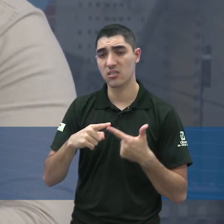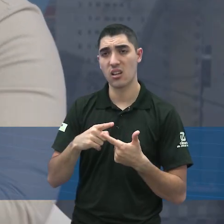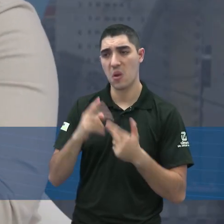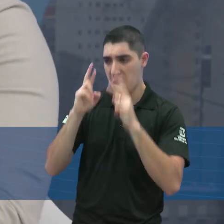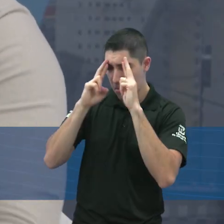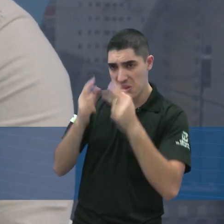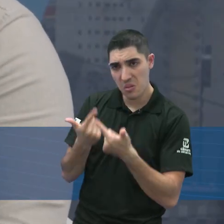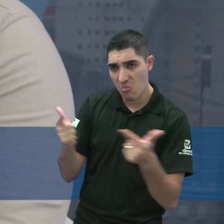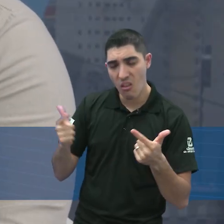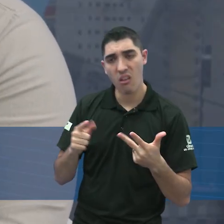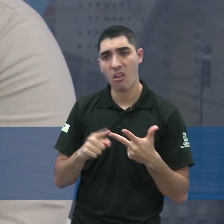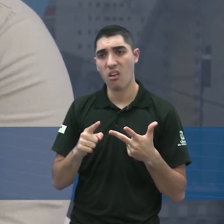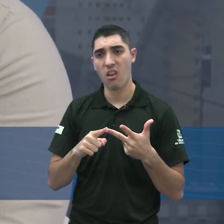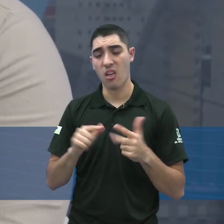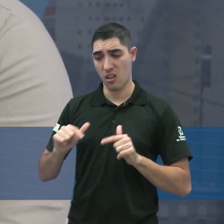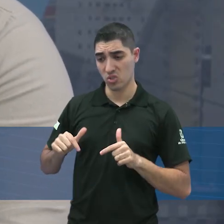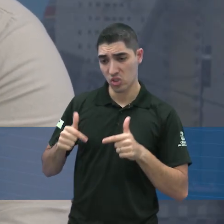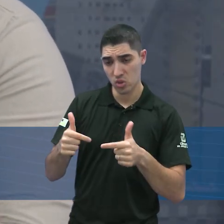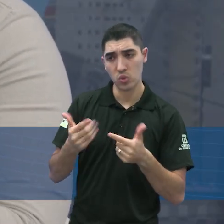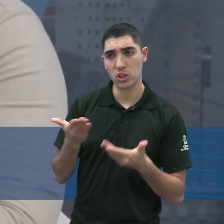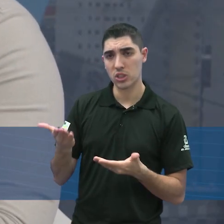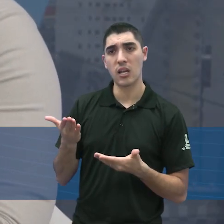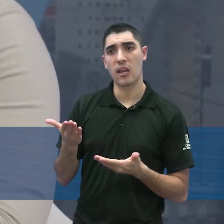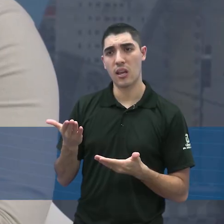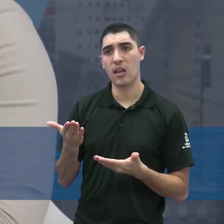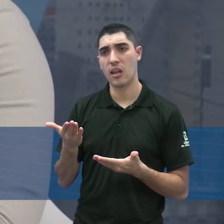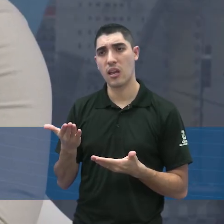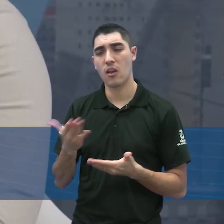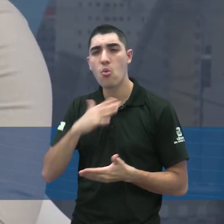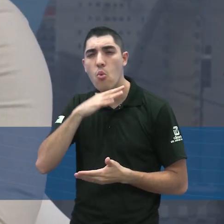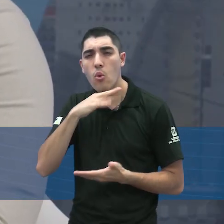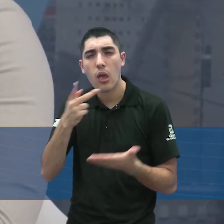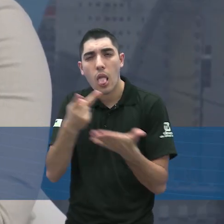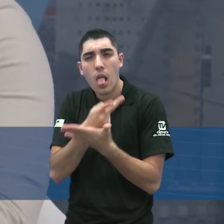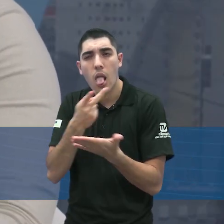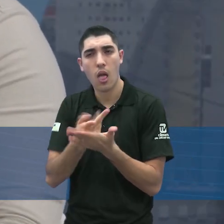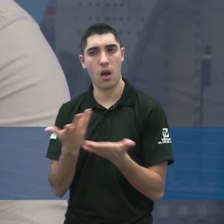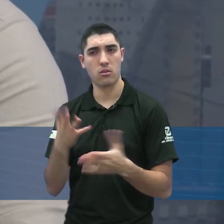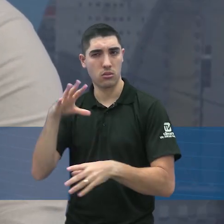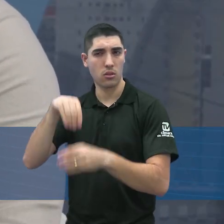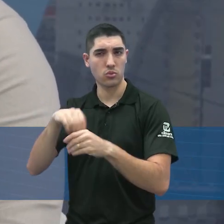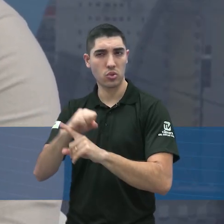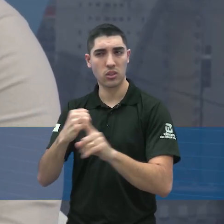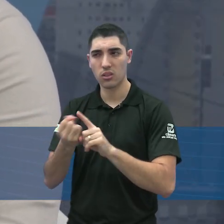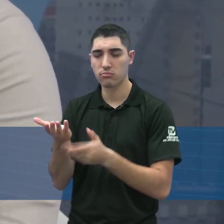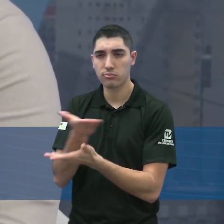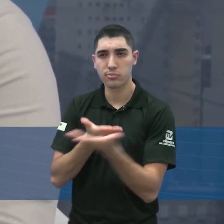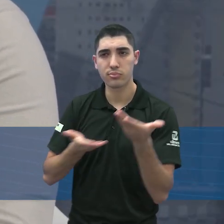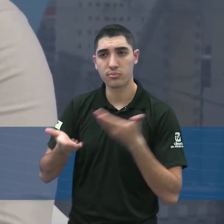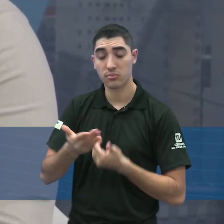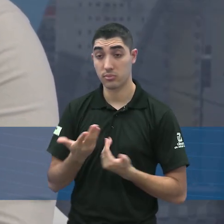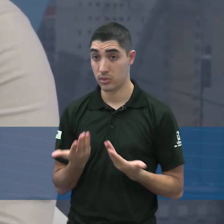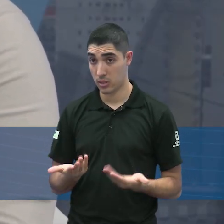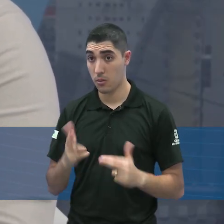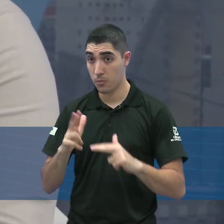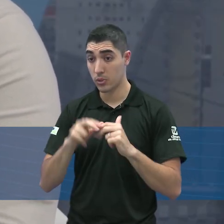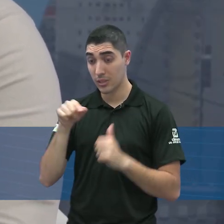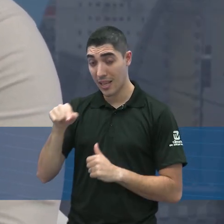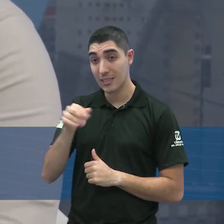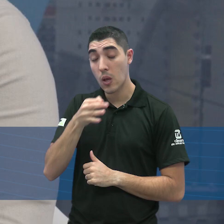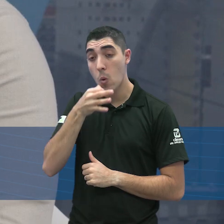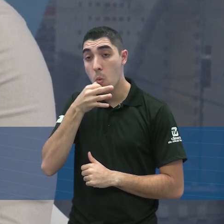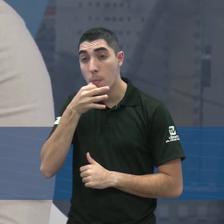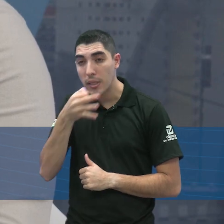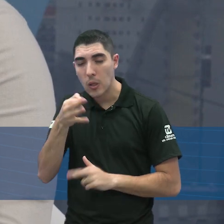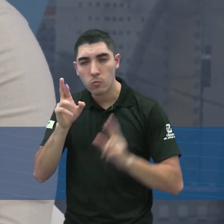violências, intolerância, né? Atitudes que são ruins para o convívio social. Então, esse olhar